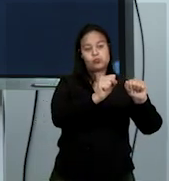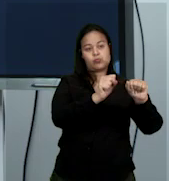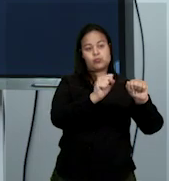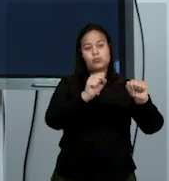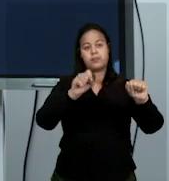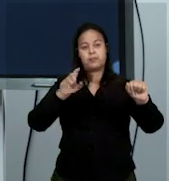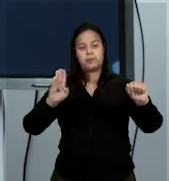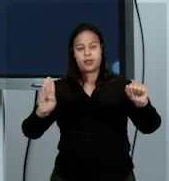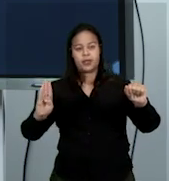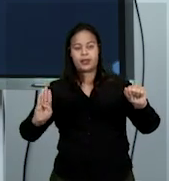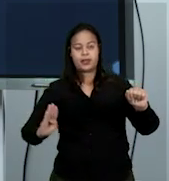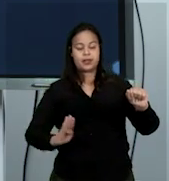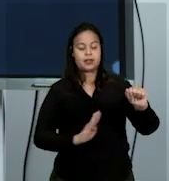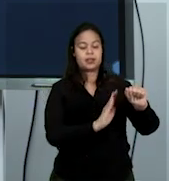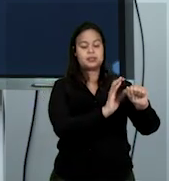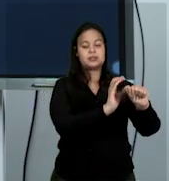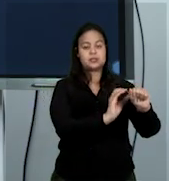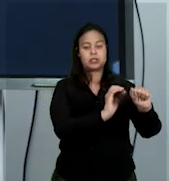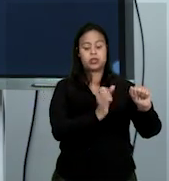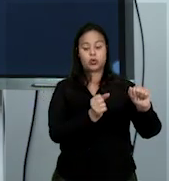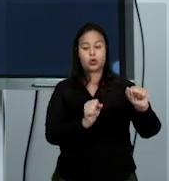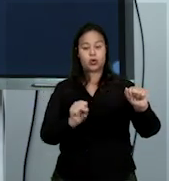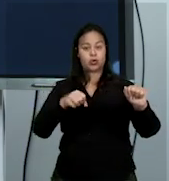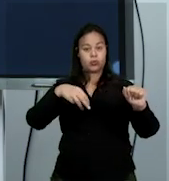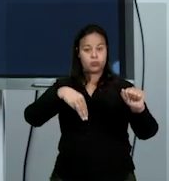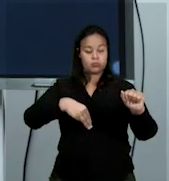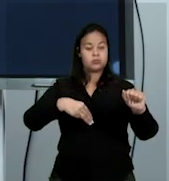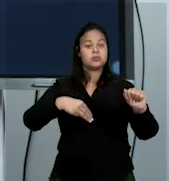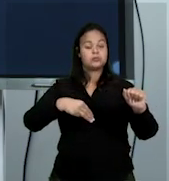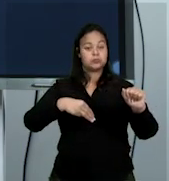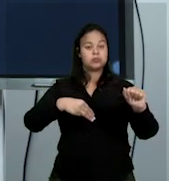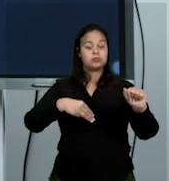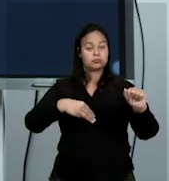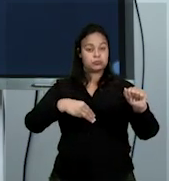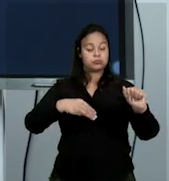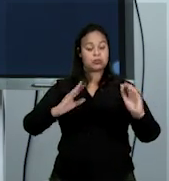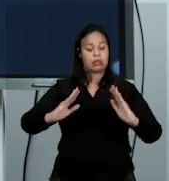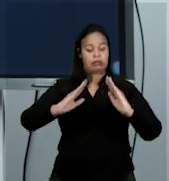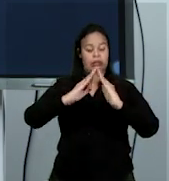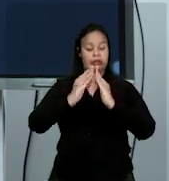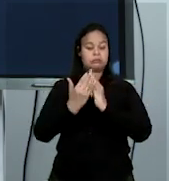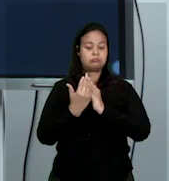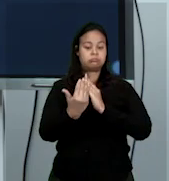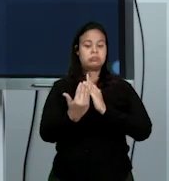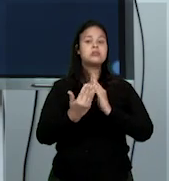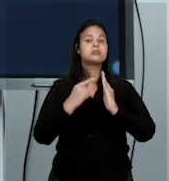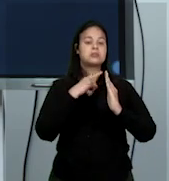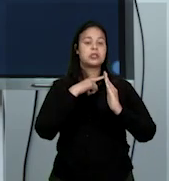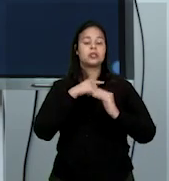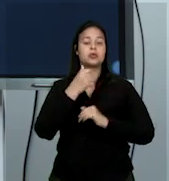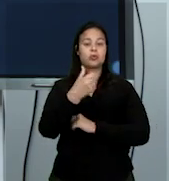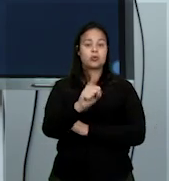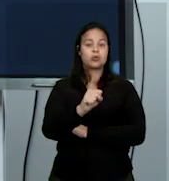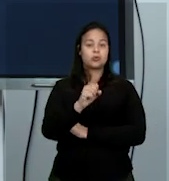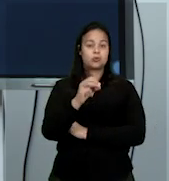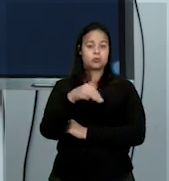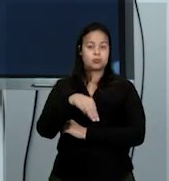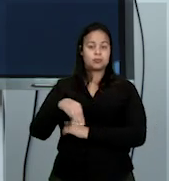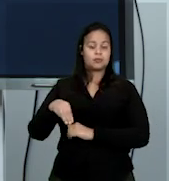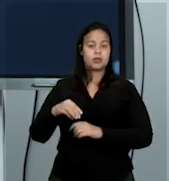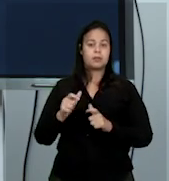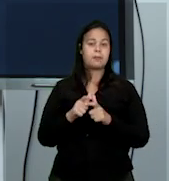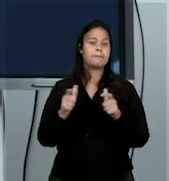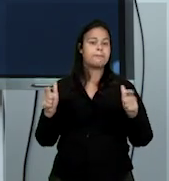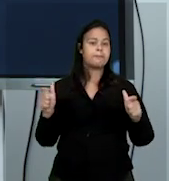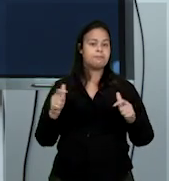8 metros. Então, uma casa aí que tem 8 metros de frente, né? O telhado vai ter 8 metros, geralmente é maior.